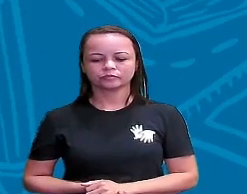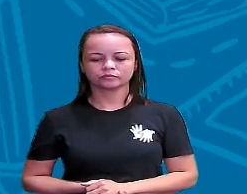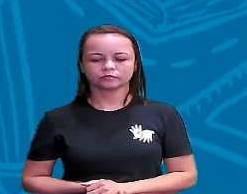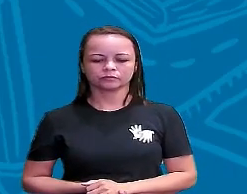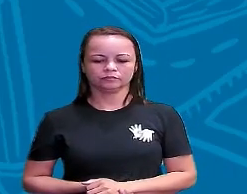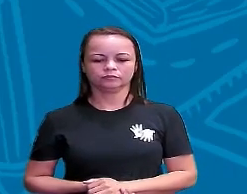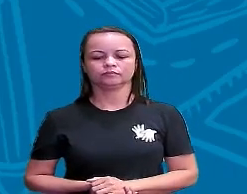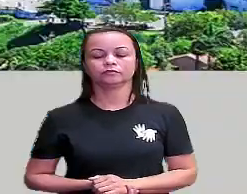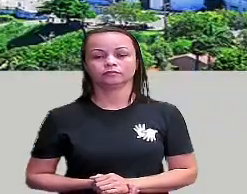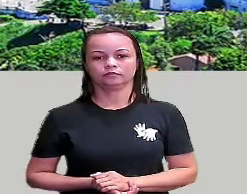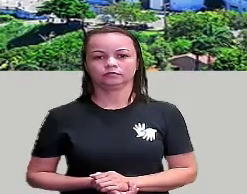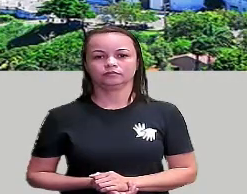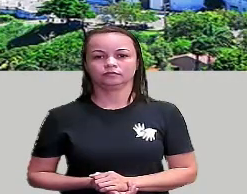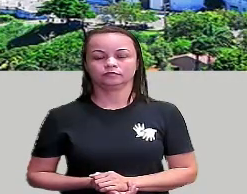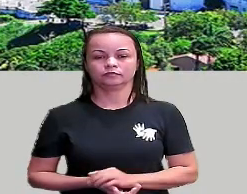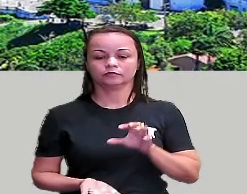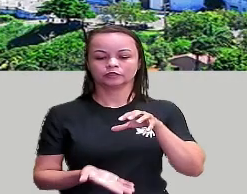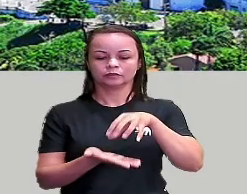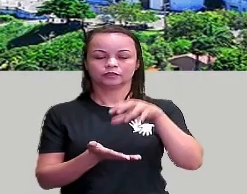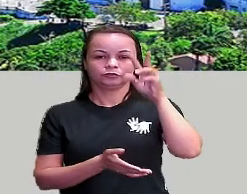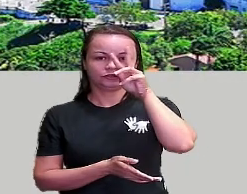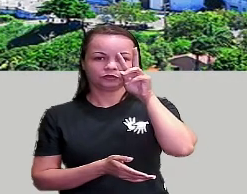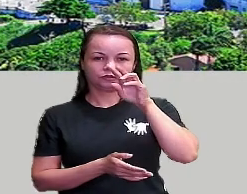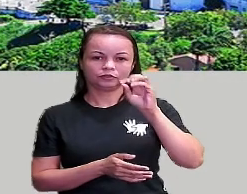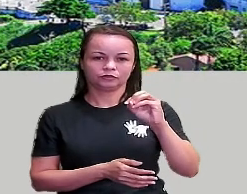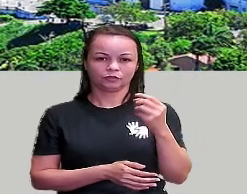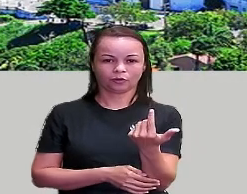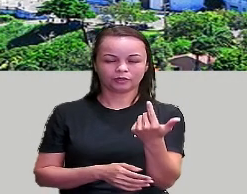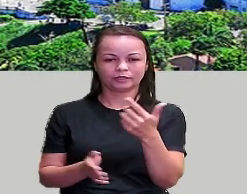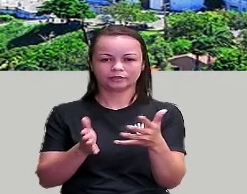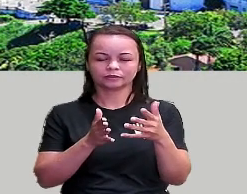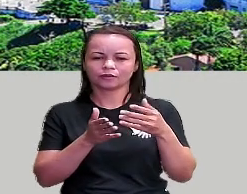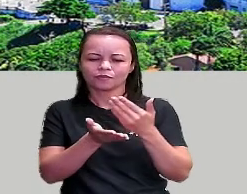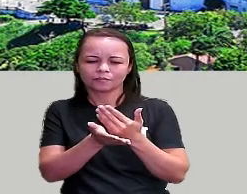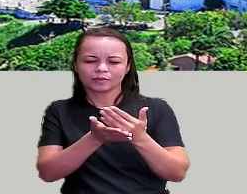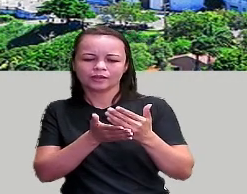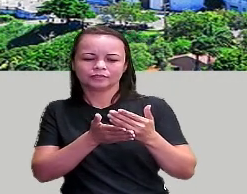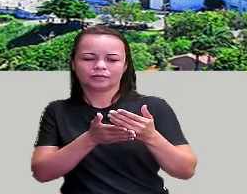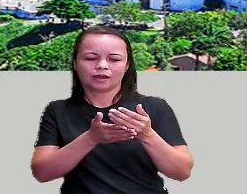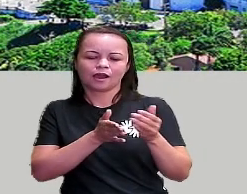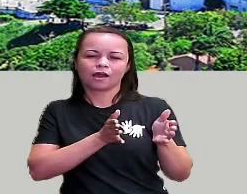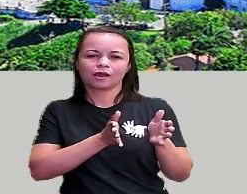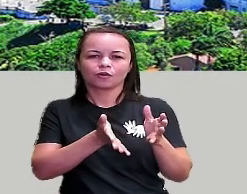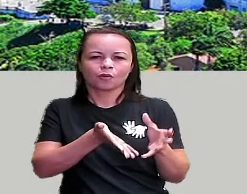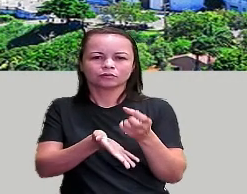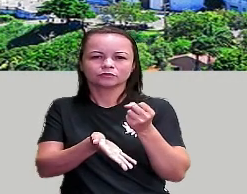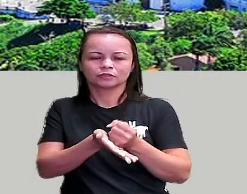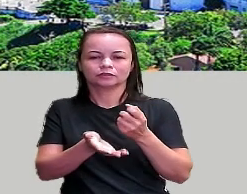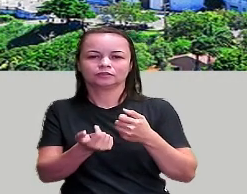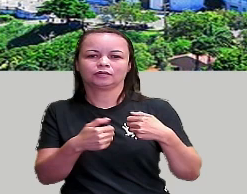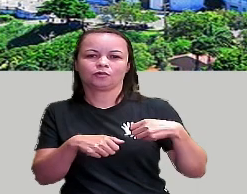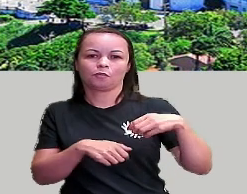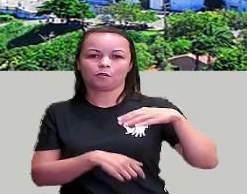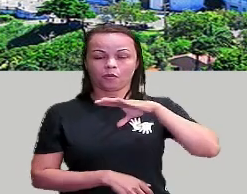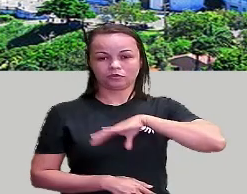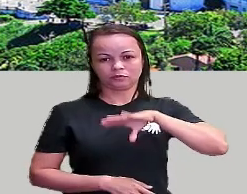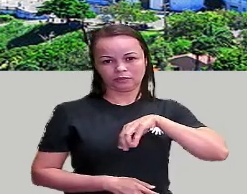O Centro Histórico de Olinda remete ao início da colonização portuguesa do Brasil, no